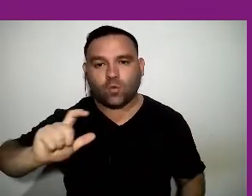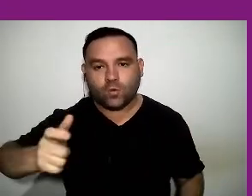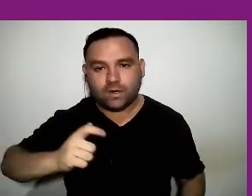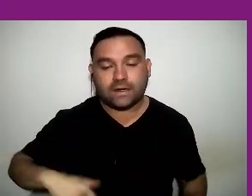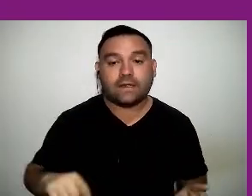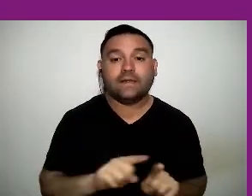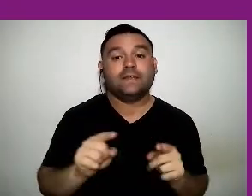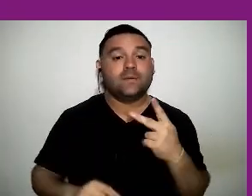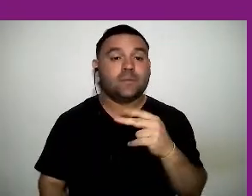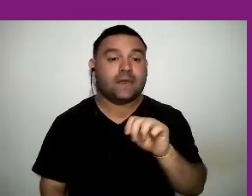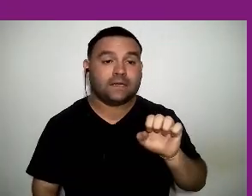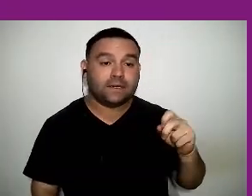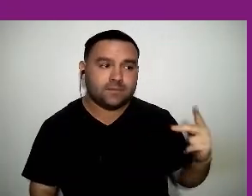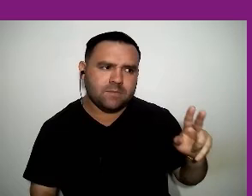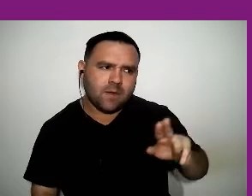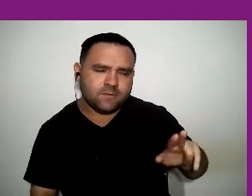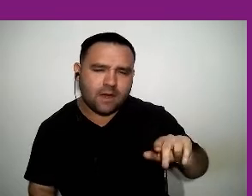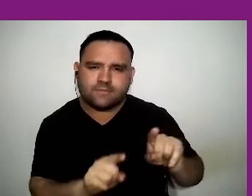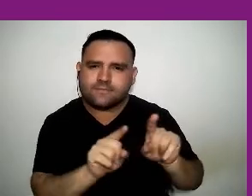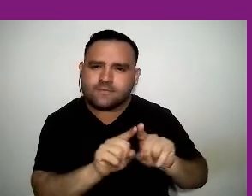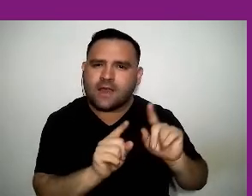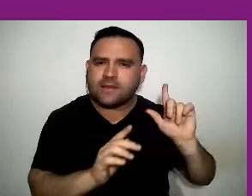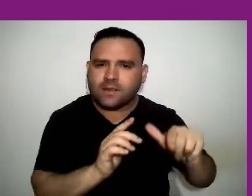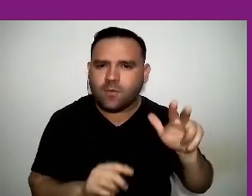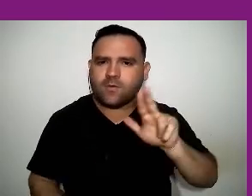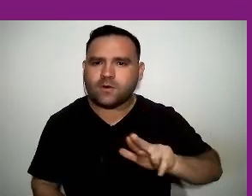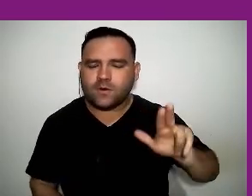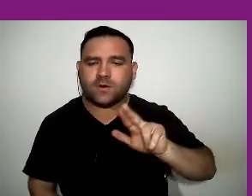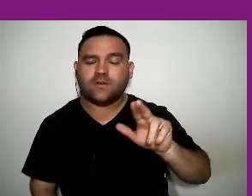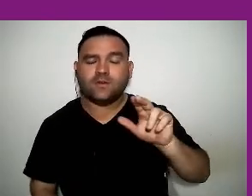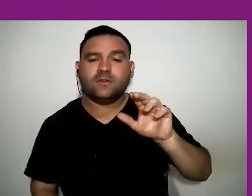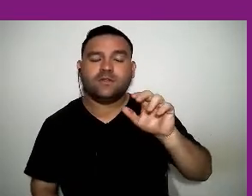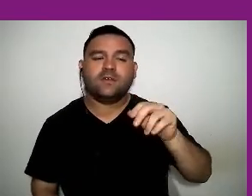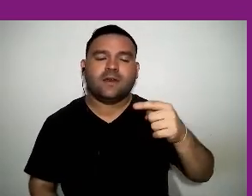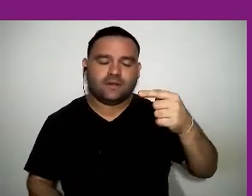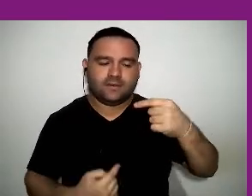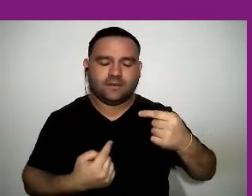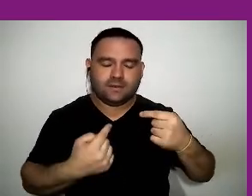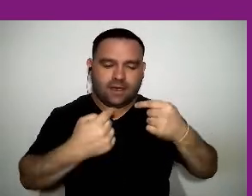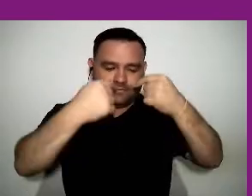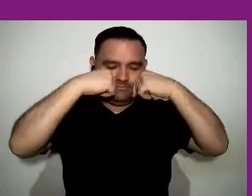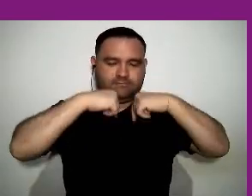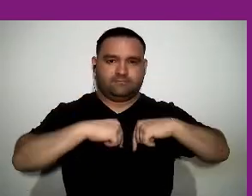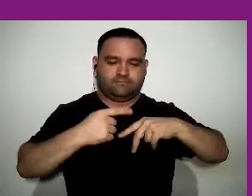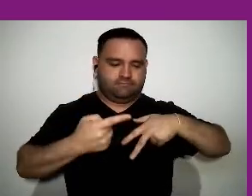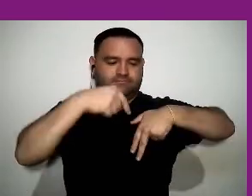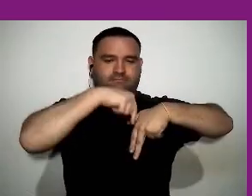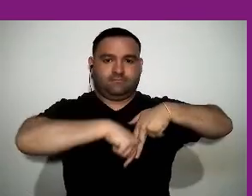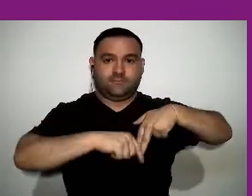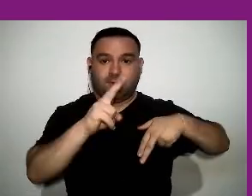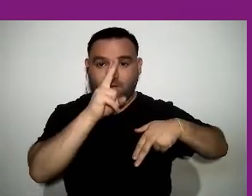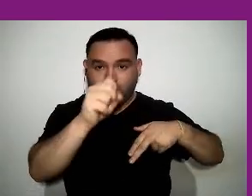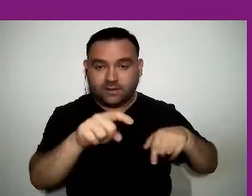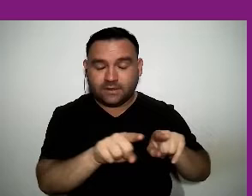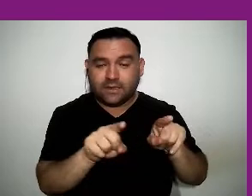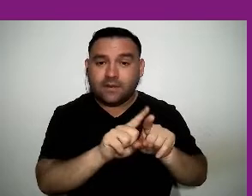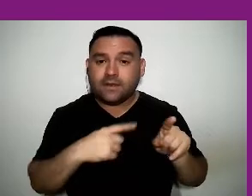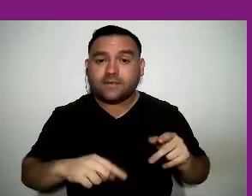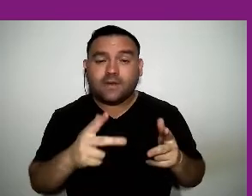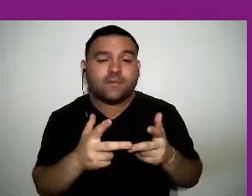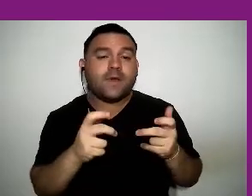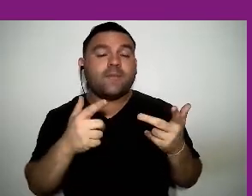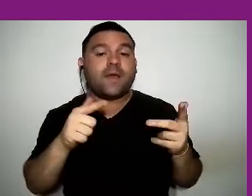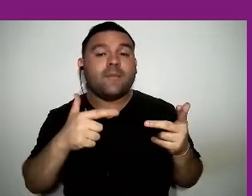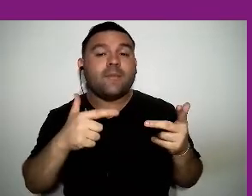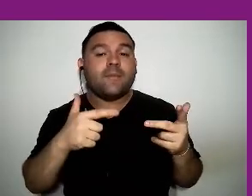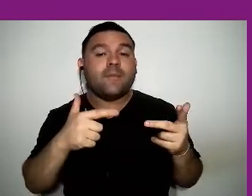uso do PIP, depois o uso das cânulas de alto fluxo. E o que nós podemos ver também aqui,